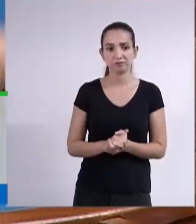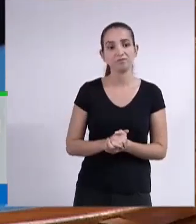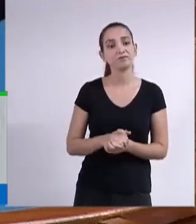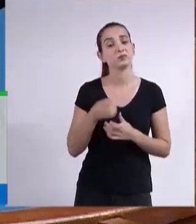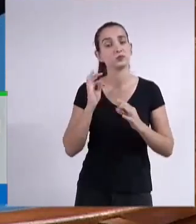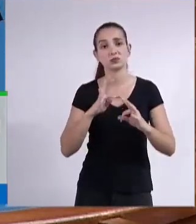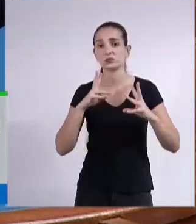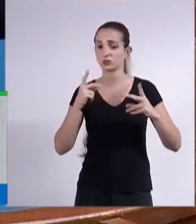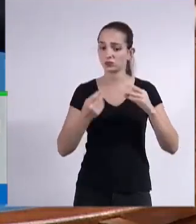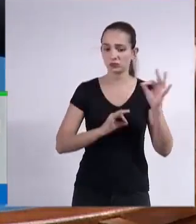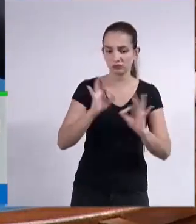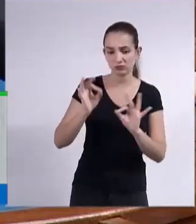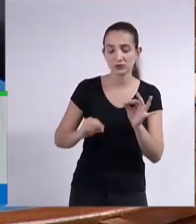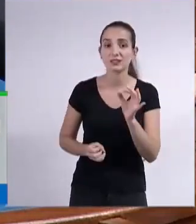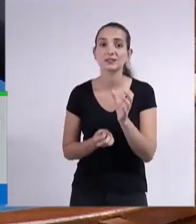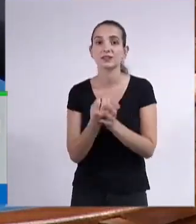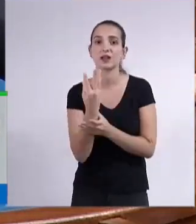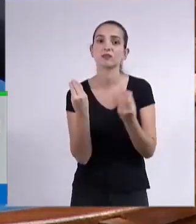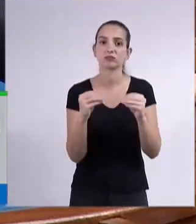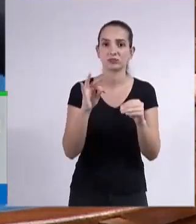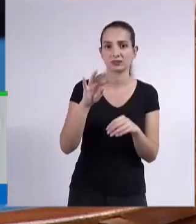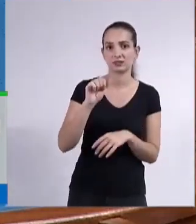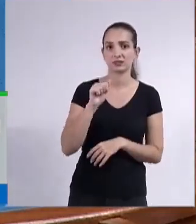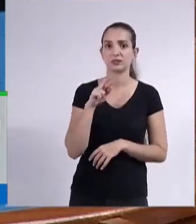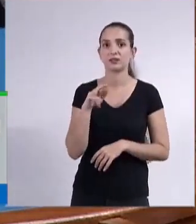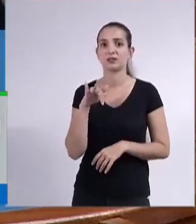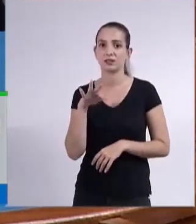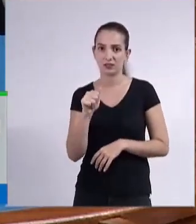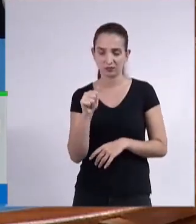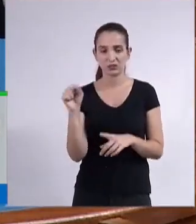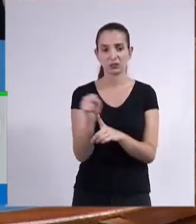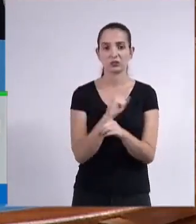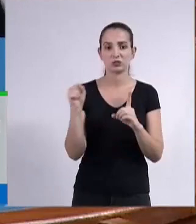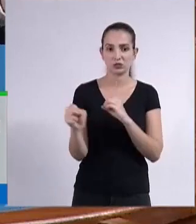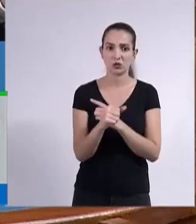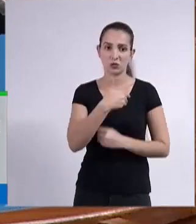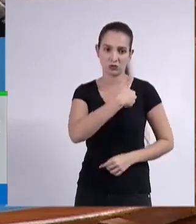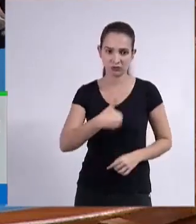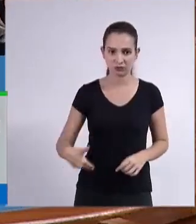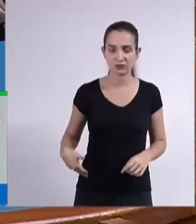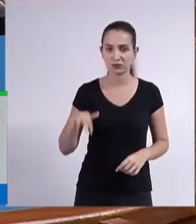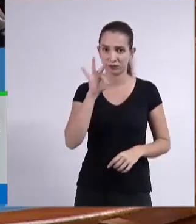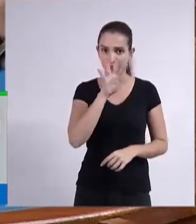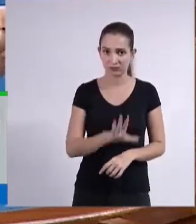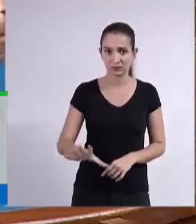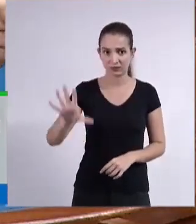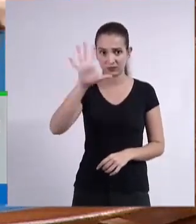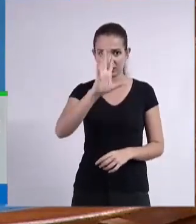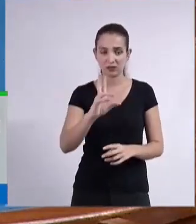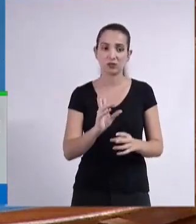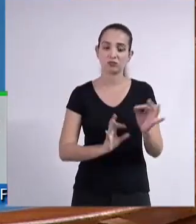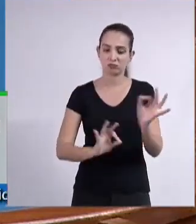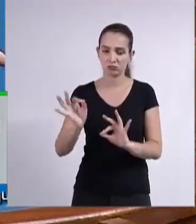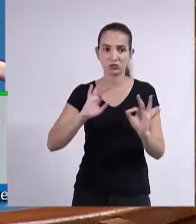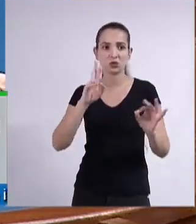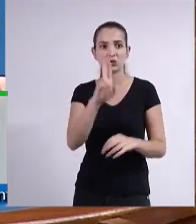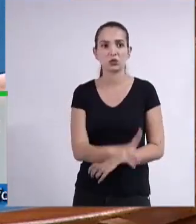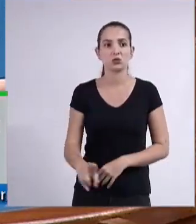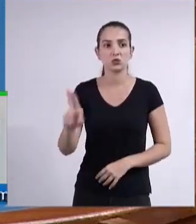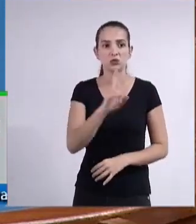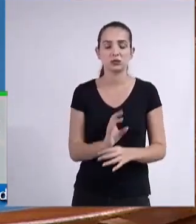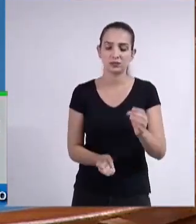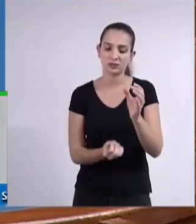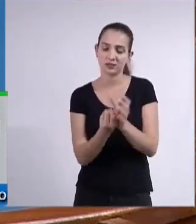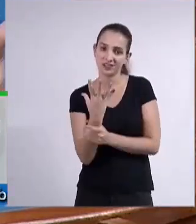formação da tarifa. Por exemplo, a questão da tarifa social. O governo federal reembolsa, mas utiliza isso na formação do